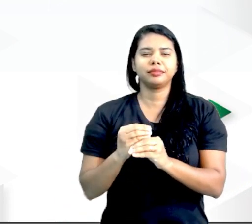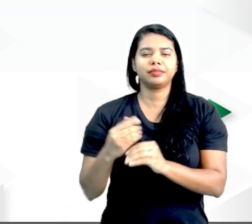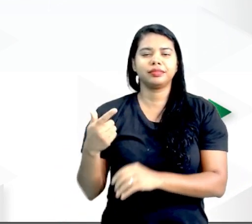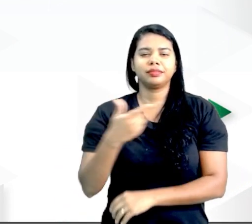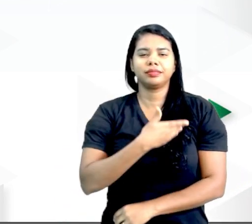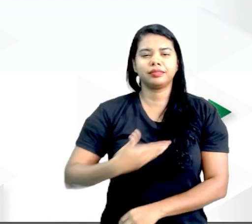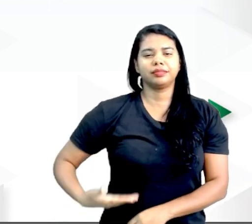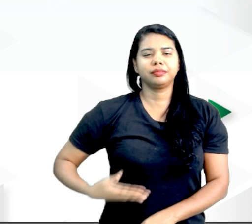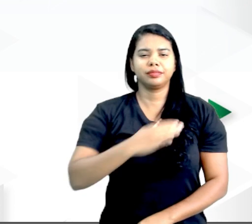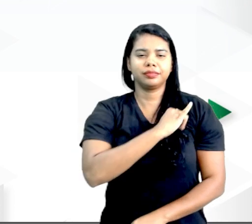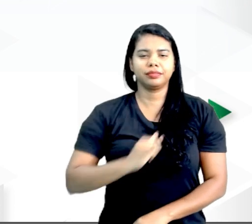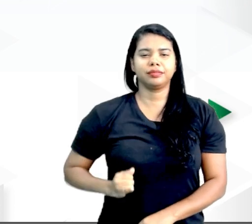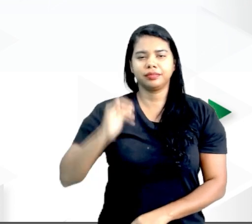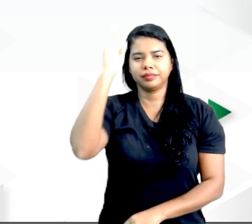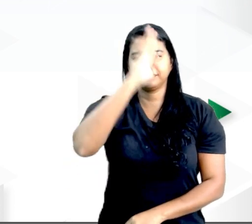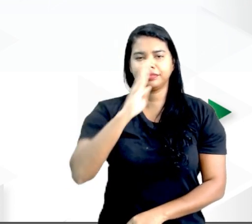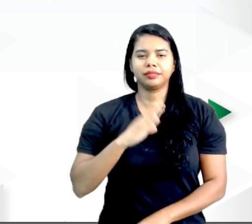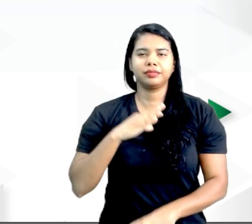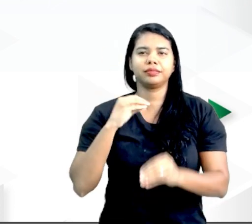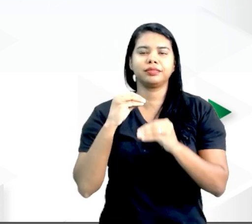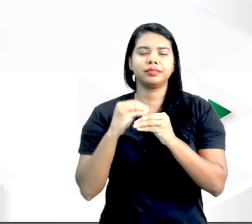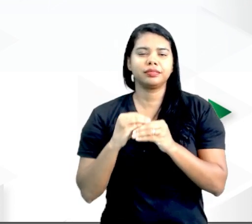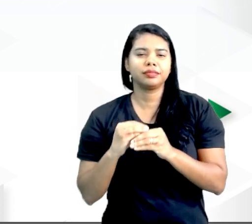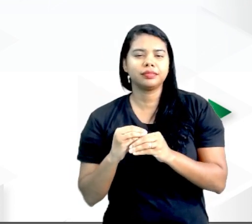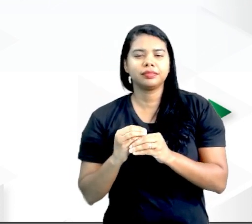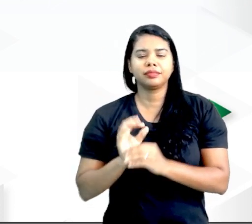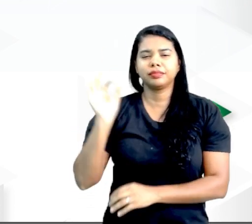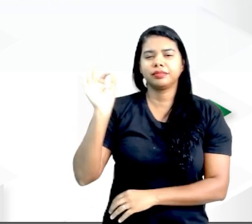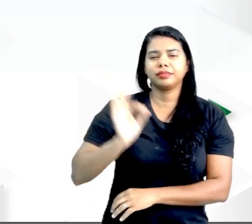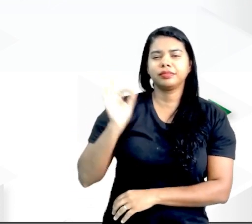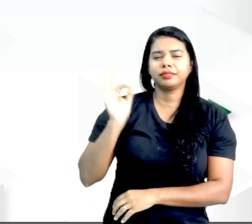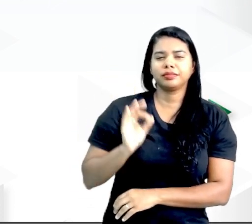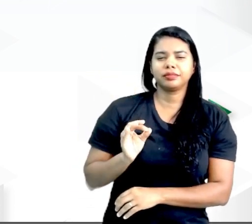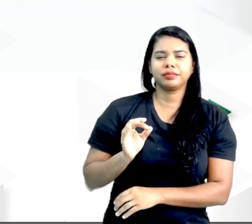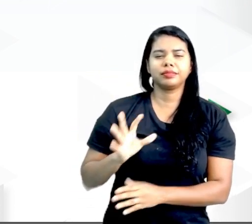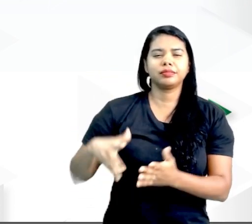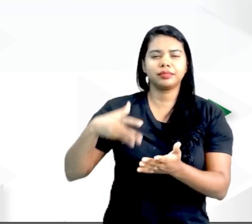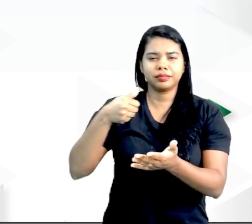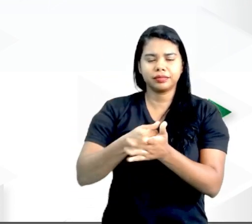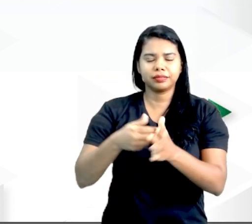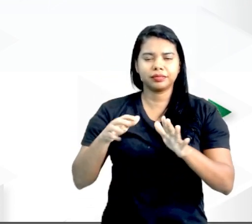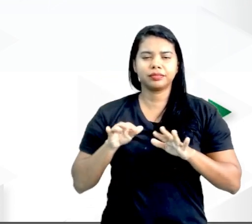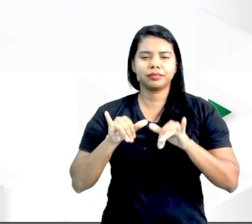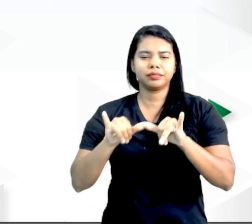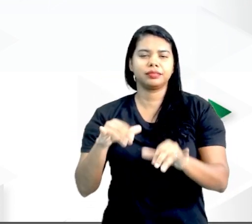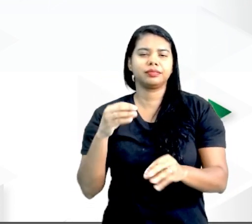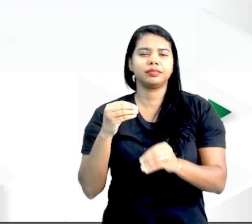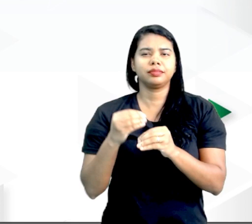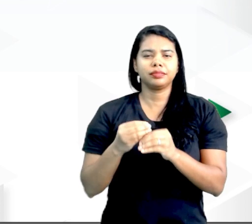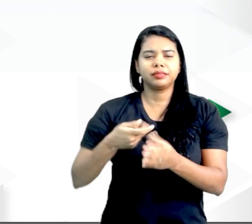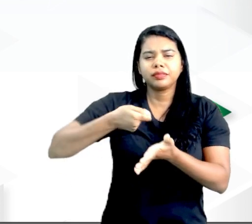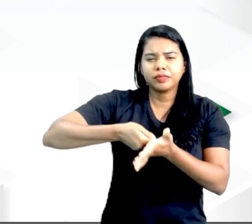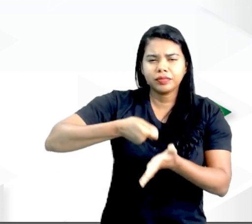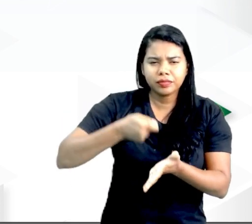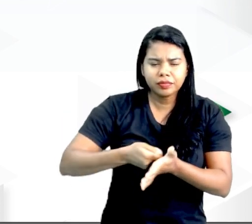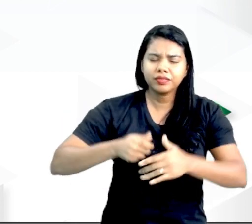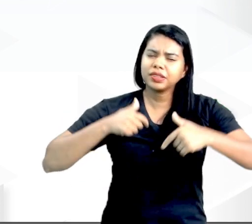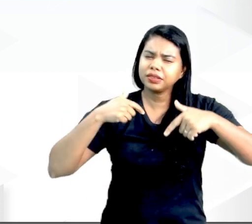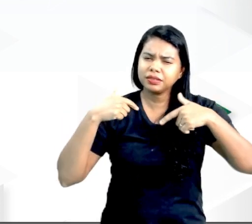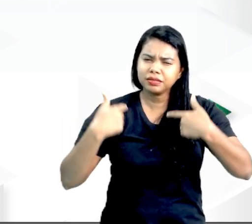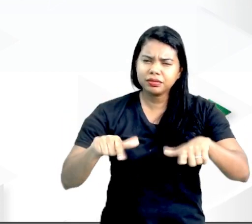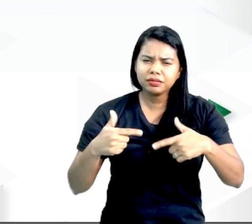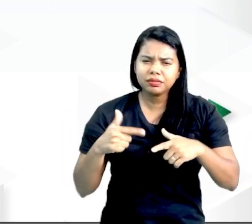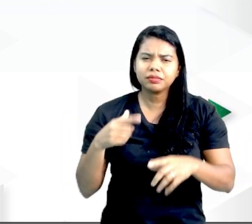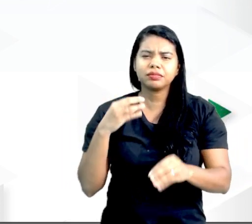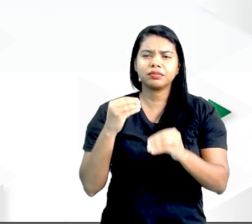imperial brasileiro, que aumentava a carga tributária a ser paga pelos feirantes e os obrigavam a trabalhar com um